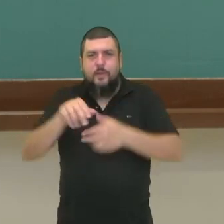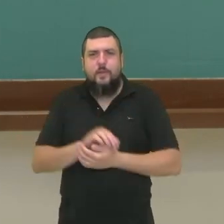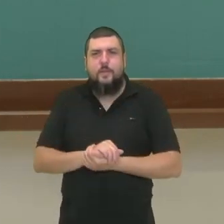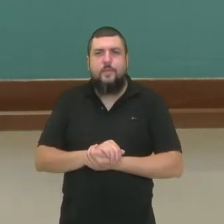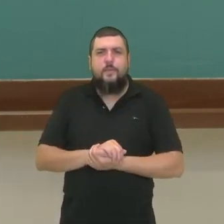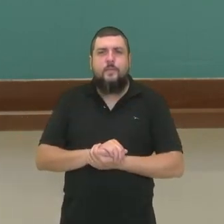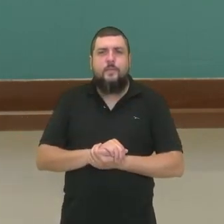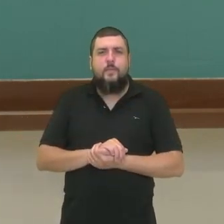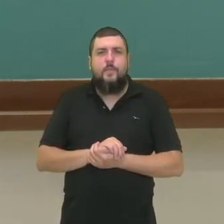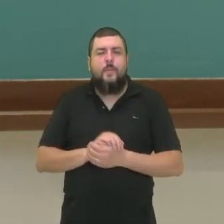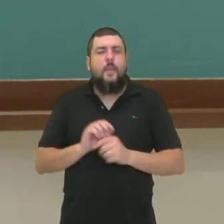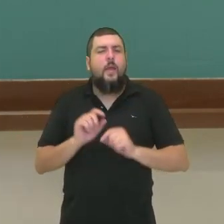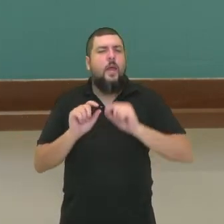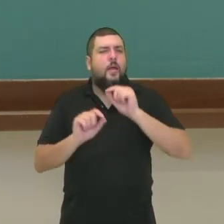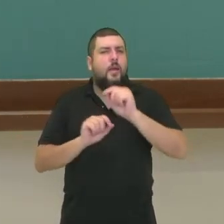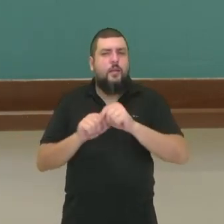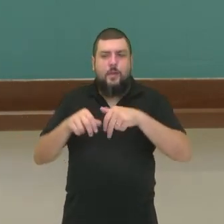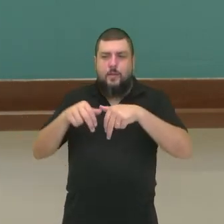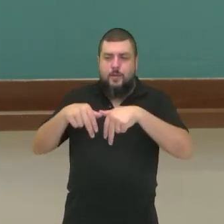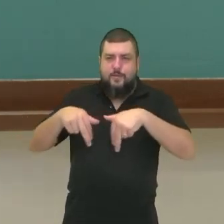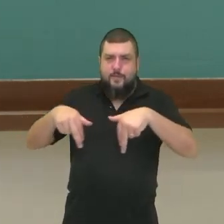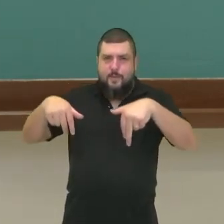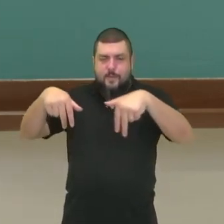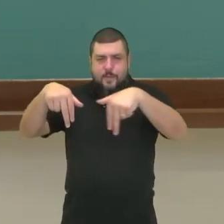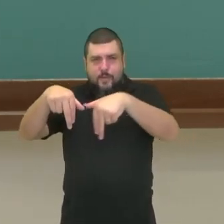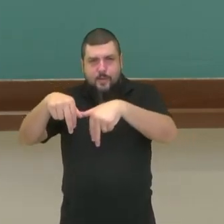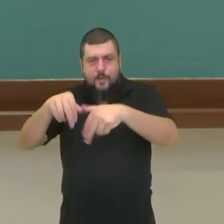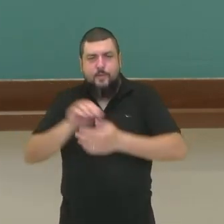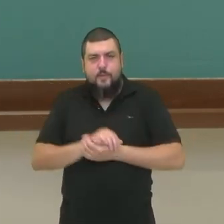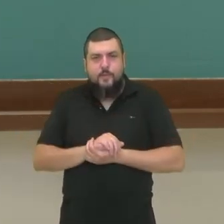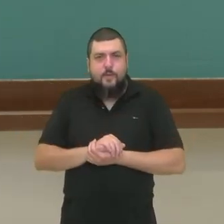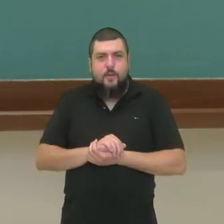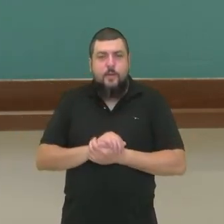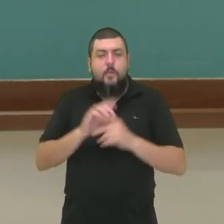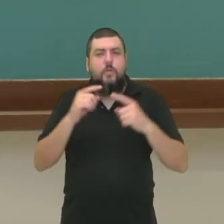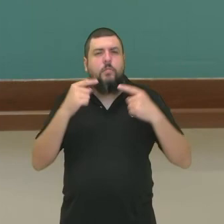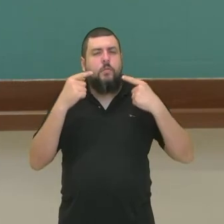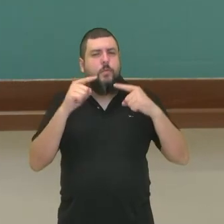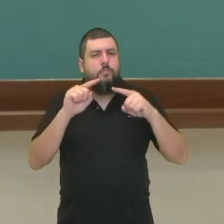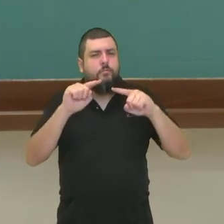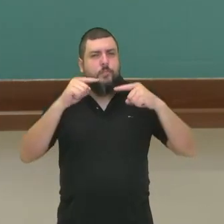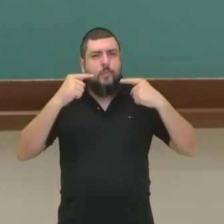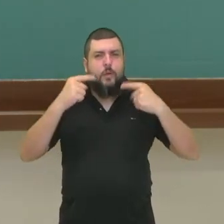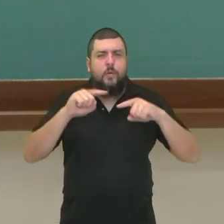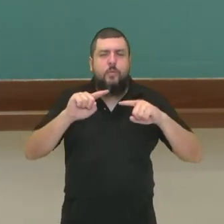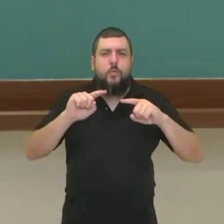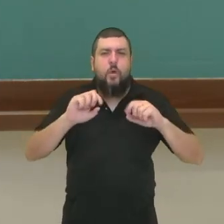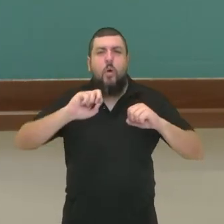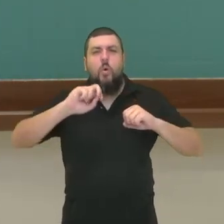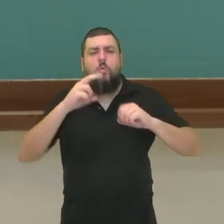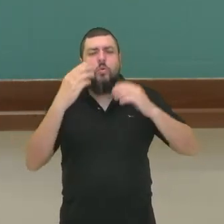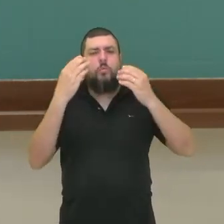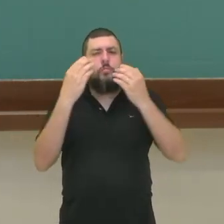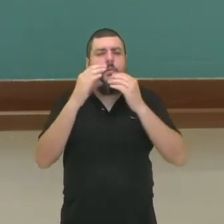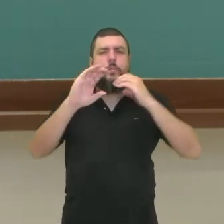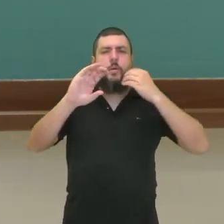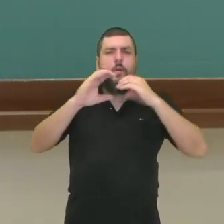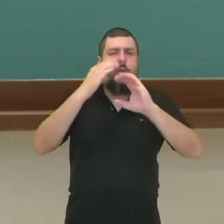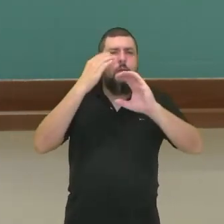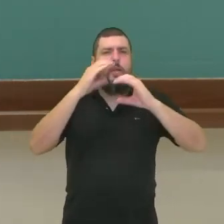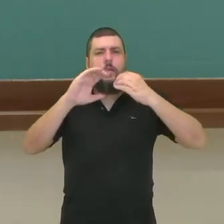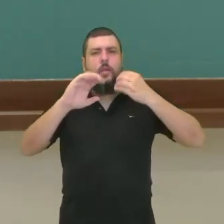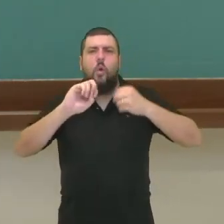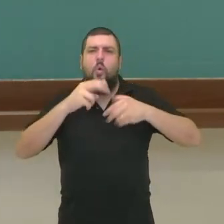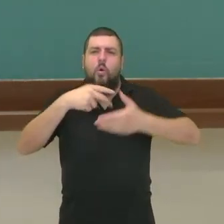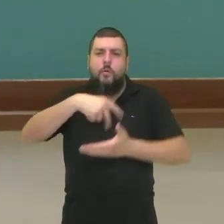faz parte da ciranda, seja que está tocando a música da ciranda, seja que está cantando a música da ciranda ou dançando, a gente